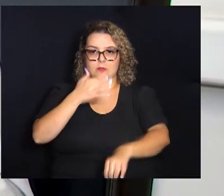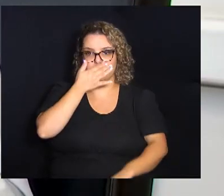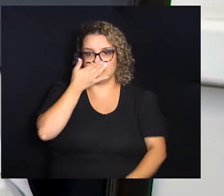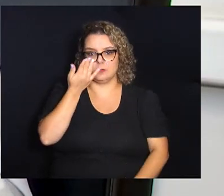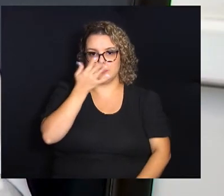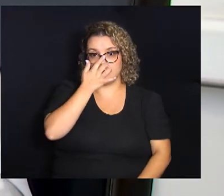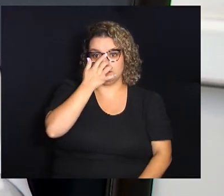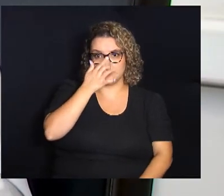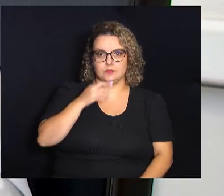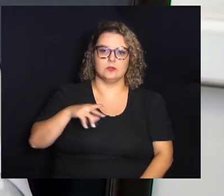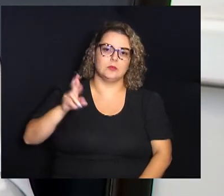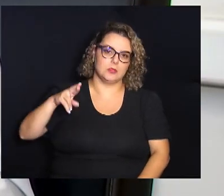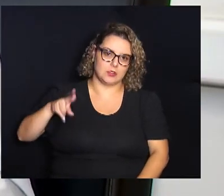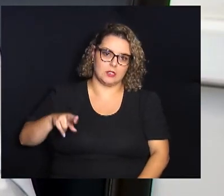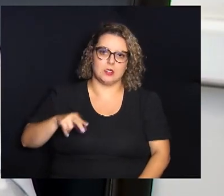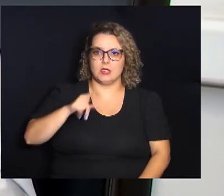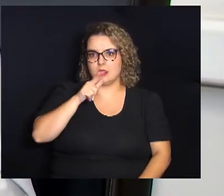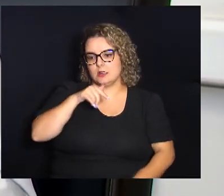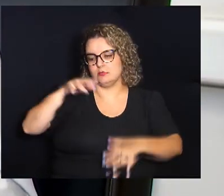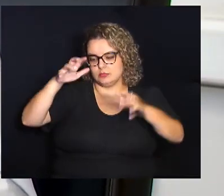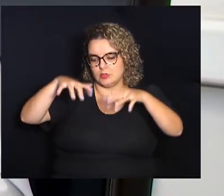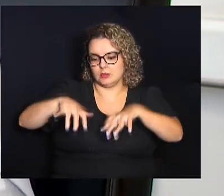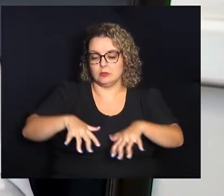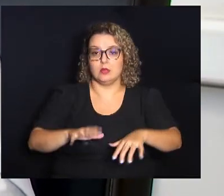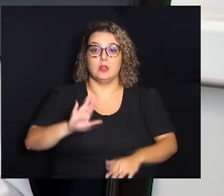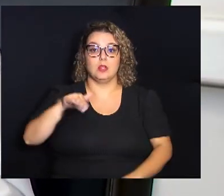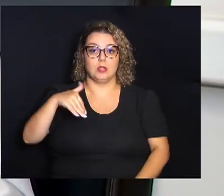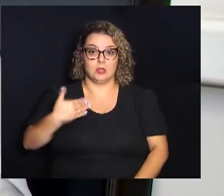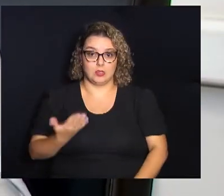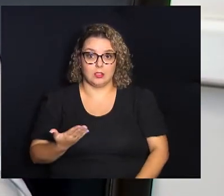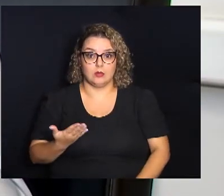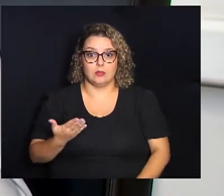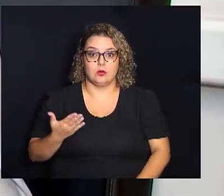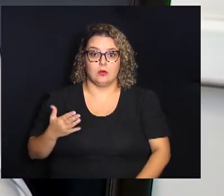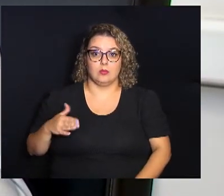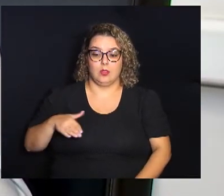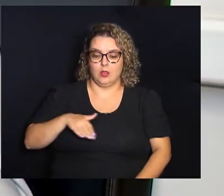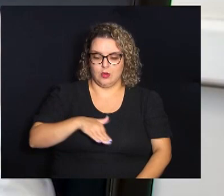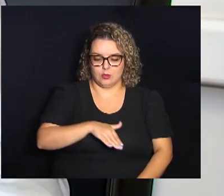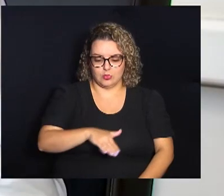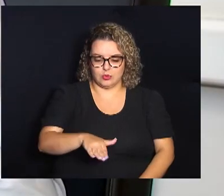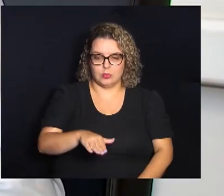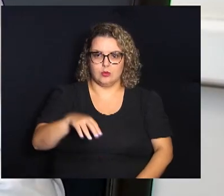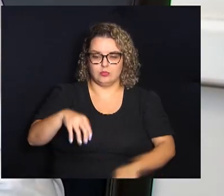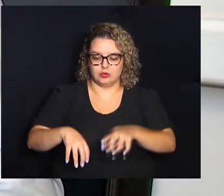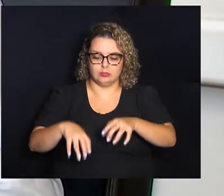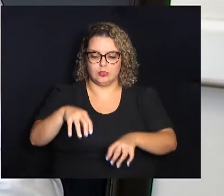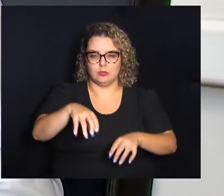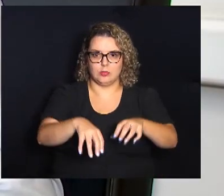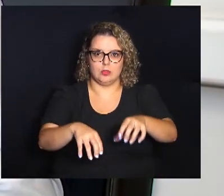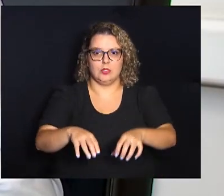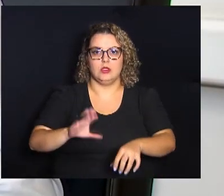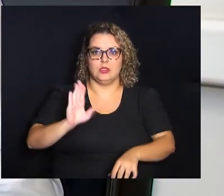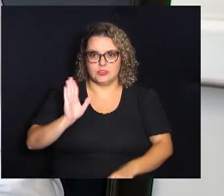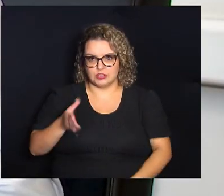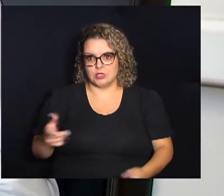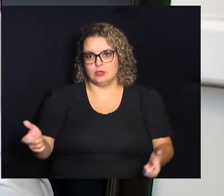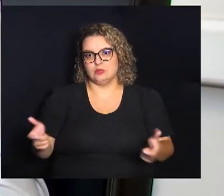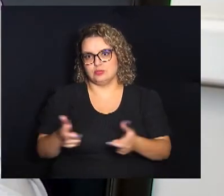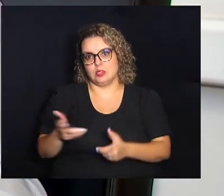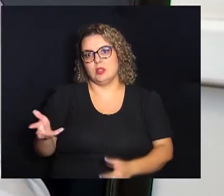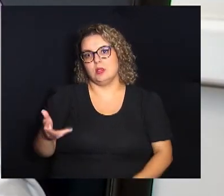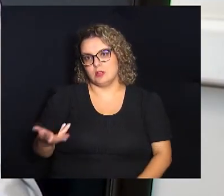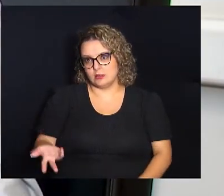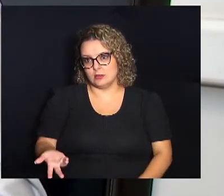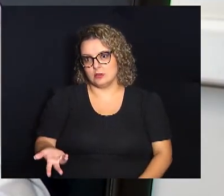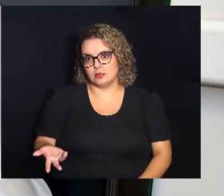conta da questão da água, né? E também porque quando você o carro entra no intertravado, automaticamente você já reduz, né, a velocidade.